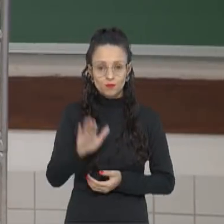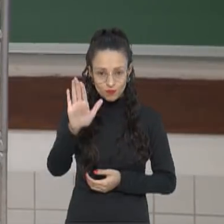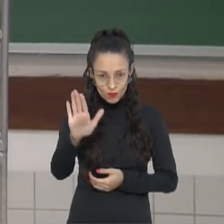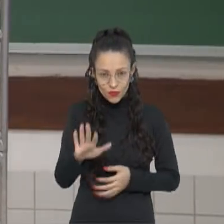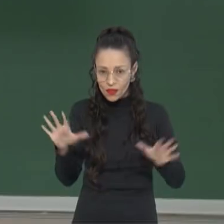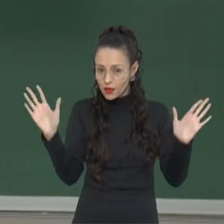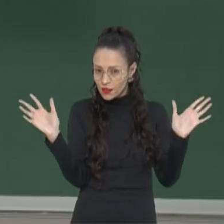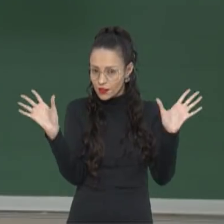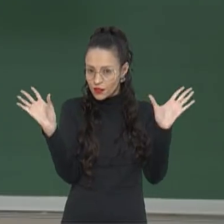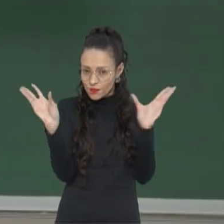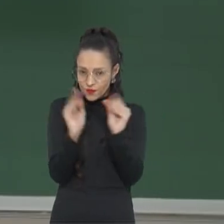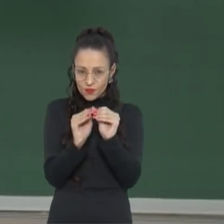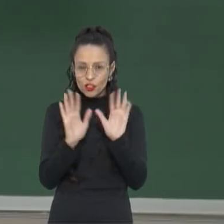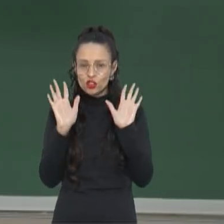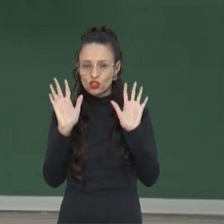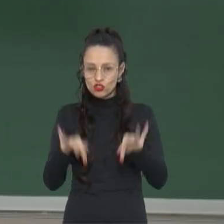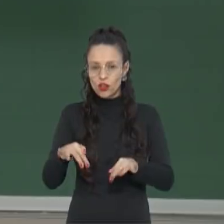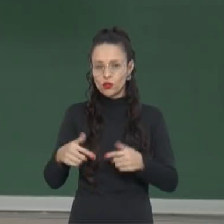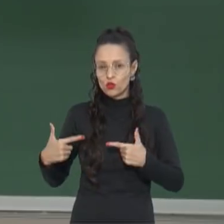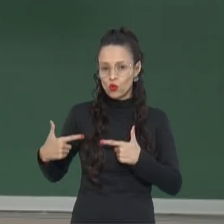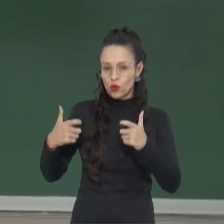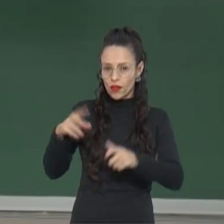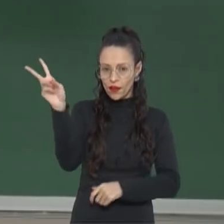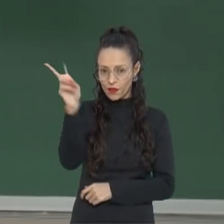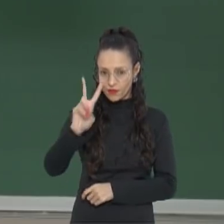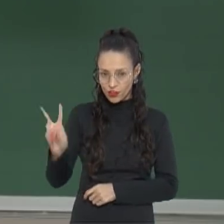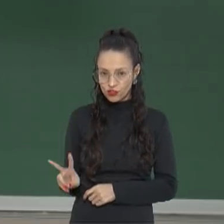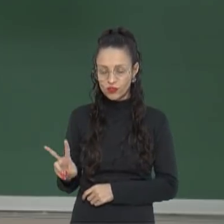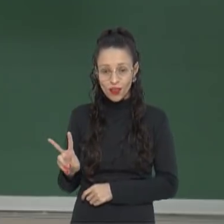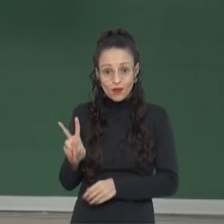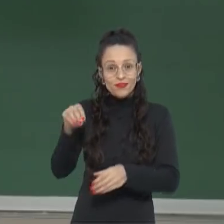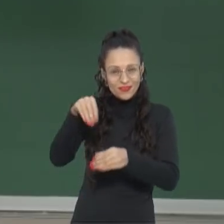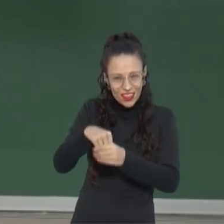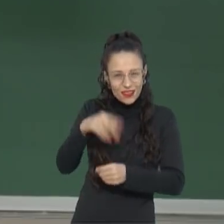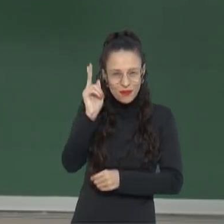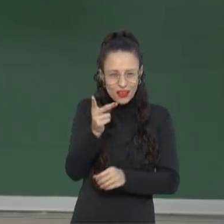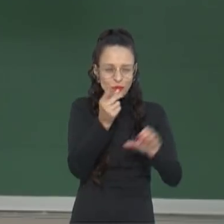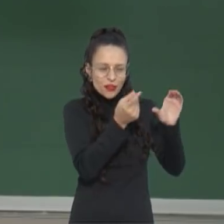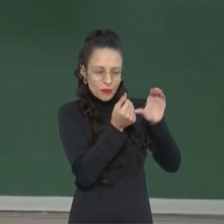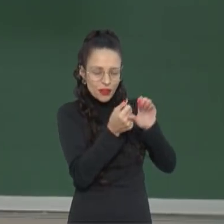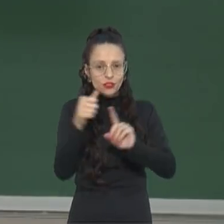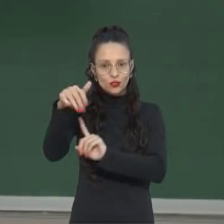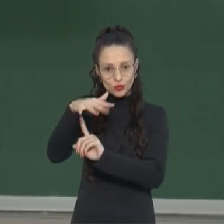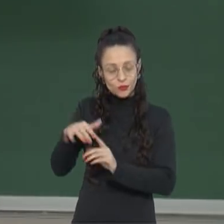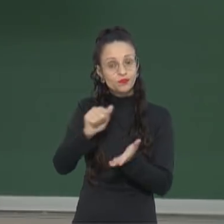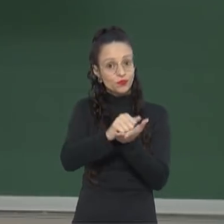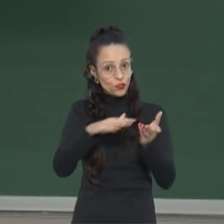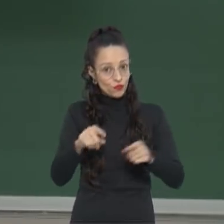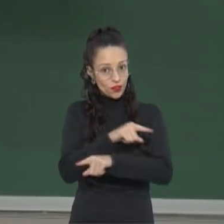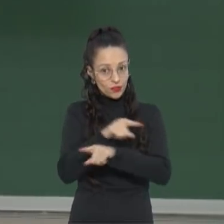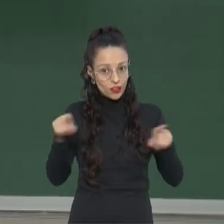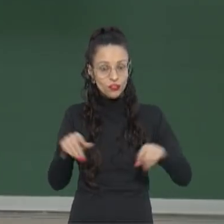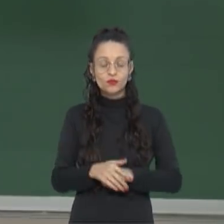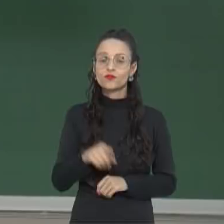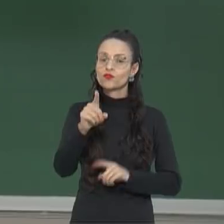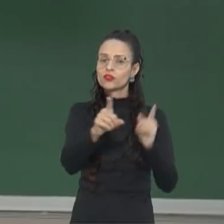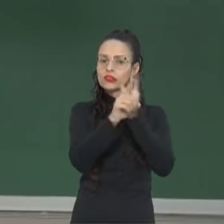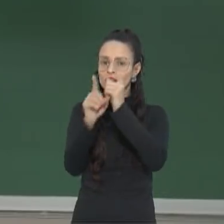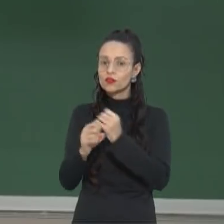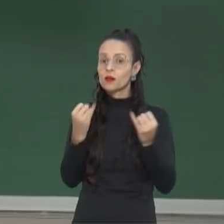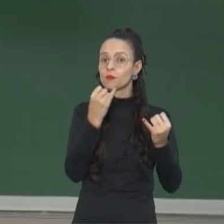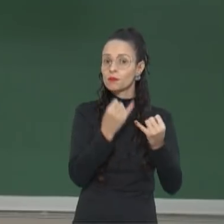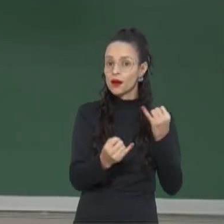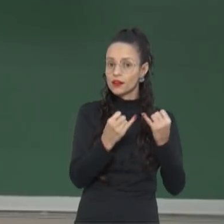está fechando a Guerra do Vietnã, mais um confronto dentro da Guerra Fria, capitalismo, socialismo, tarefa, identifique